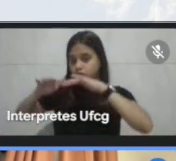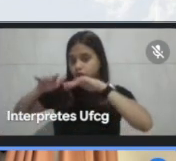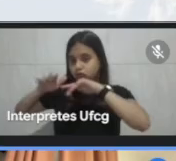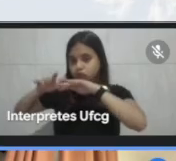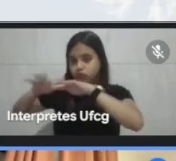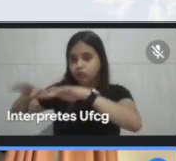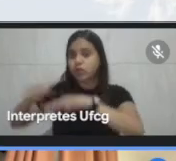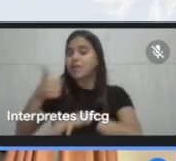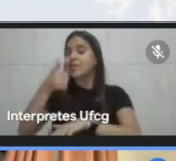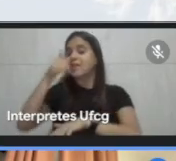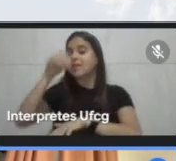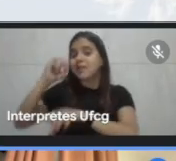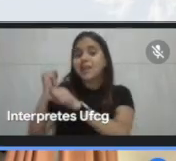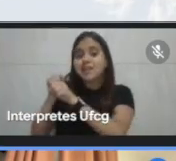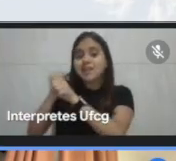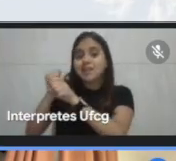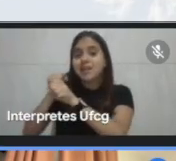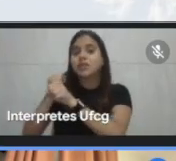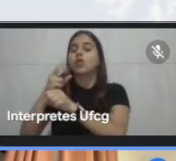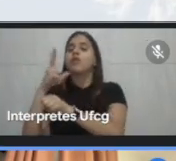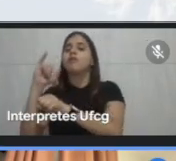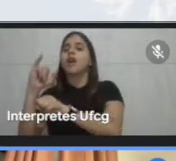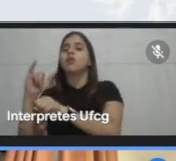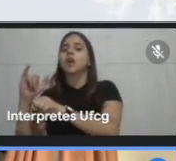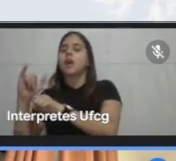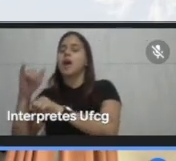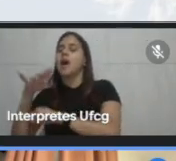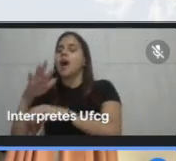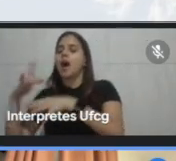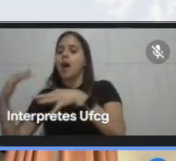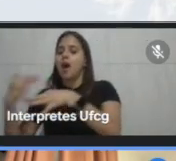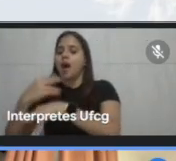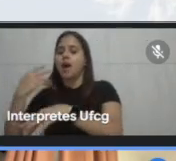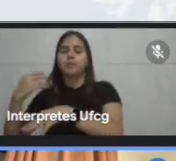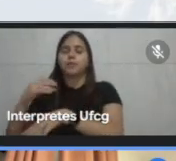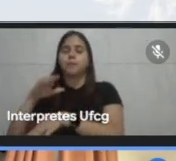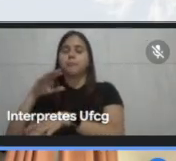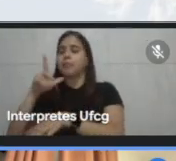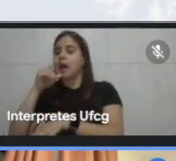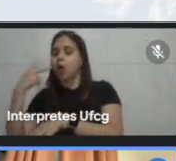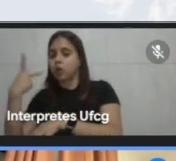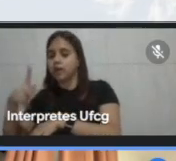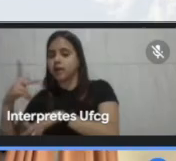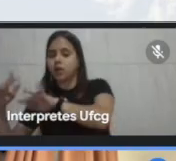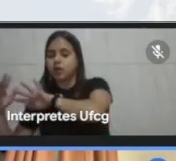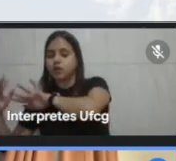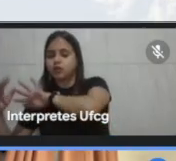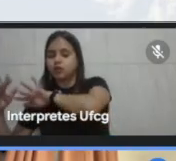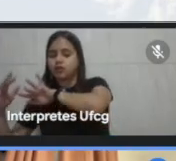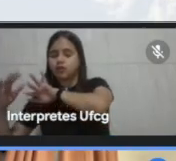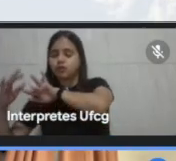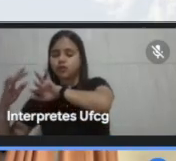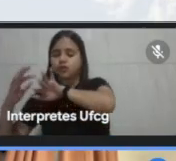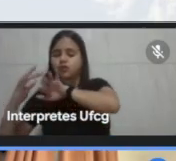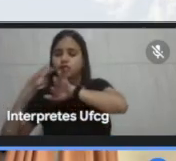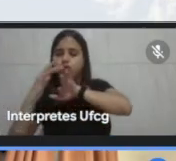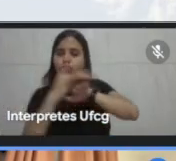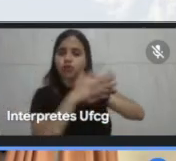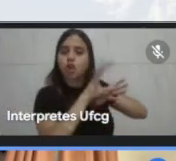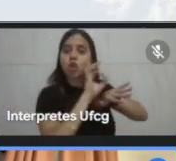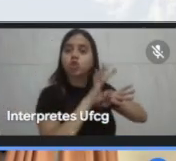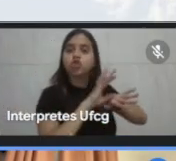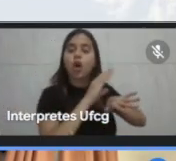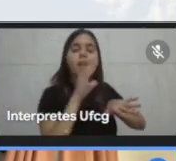10 anos, apenas para Campina Grande. Enquanto quando a gente passa para 2041, em 10 anos, Campina